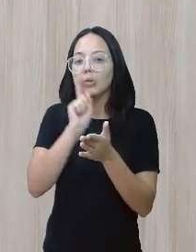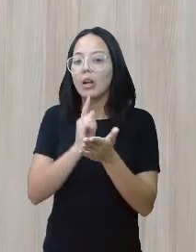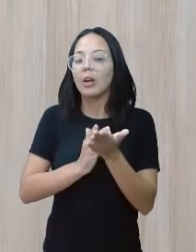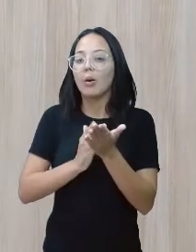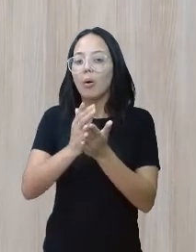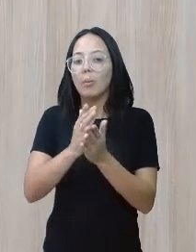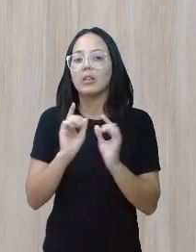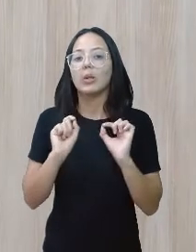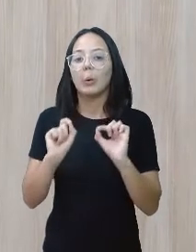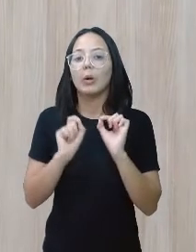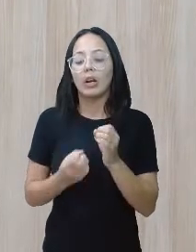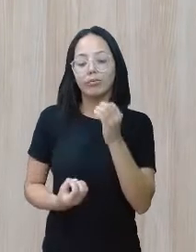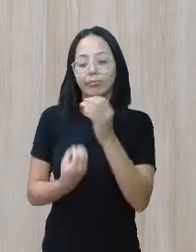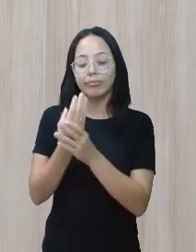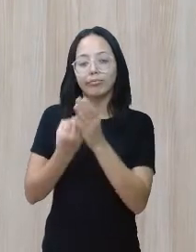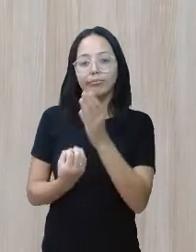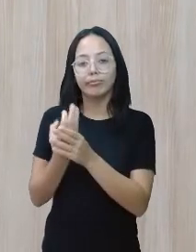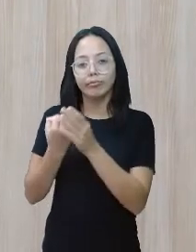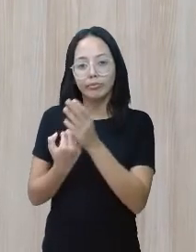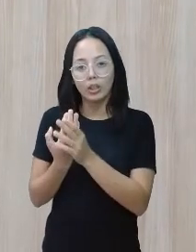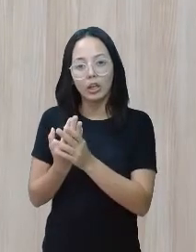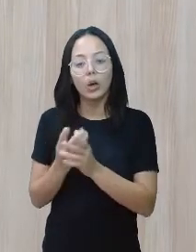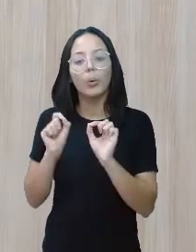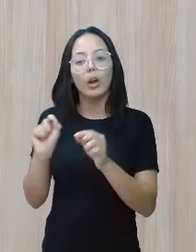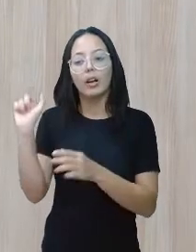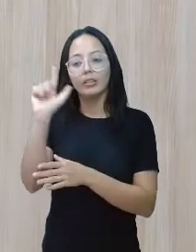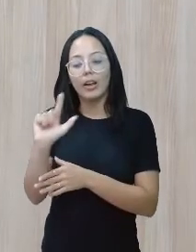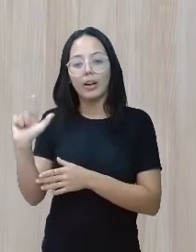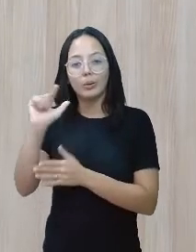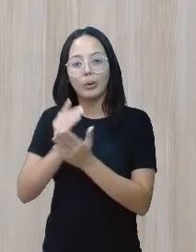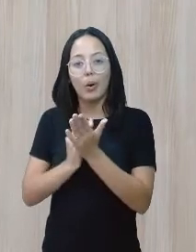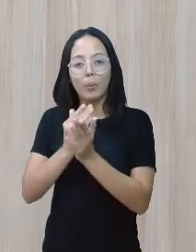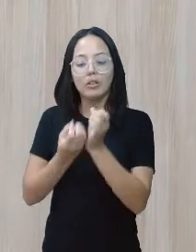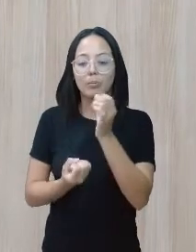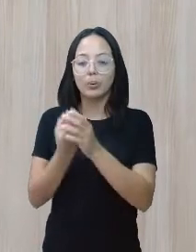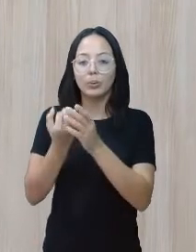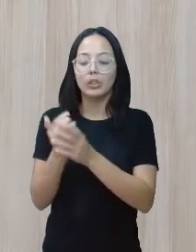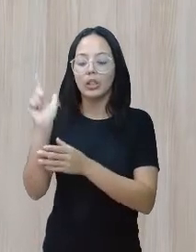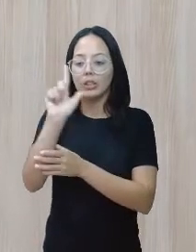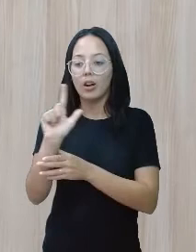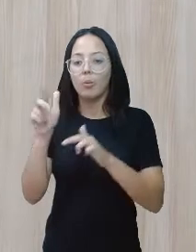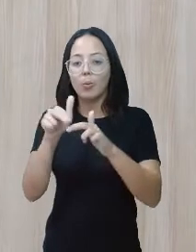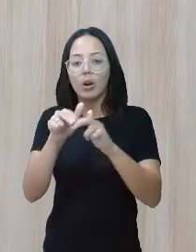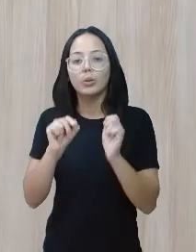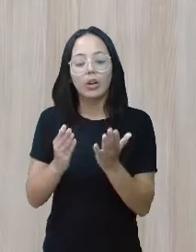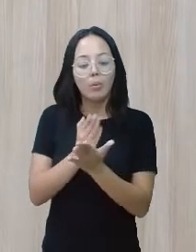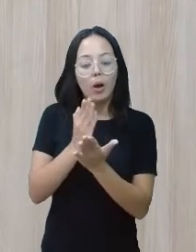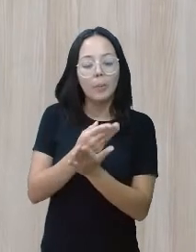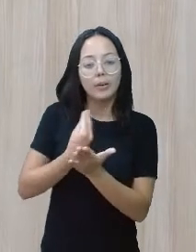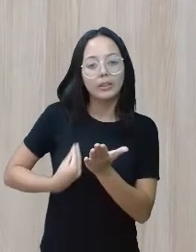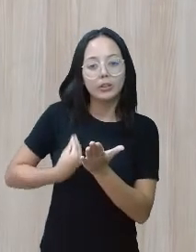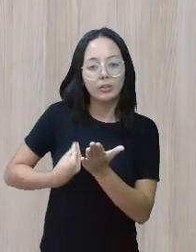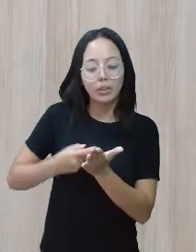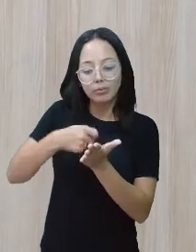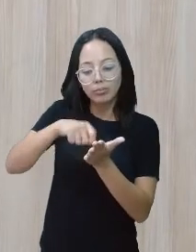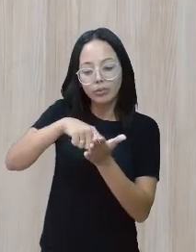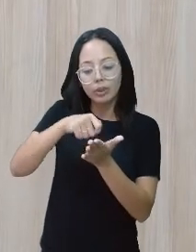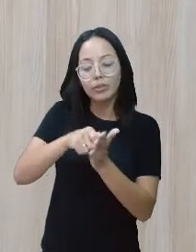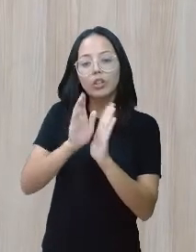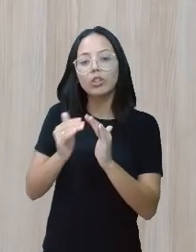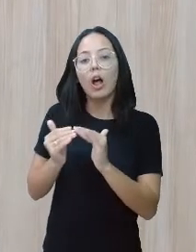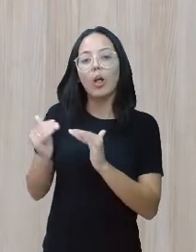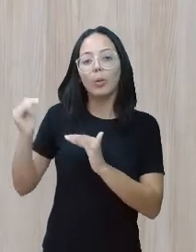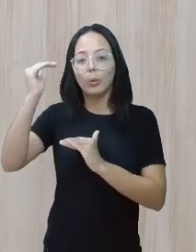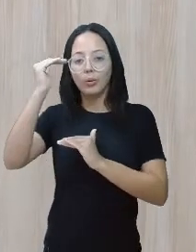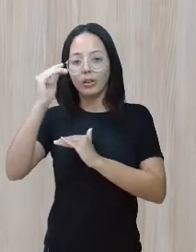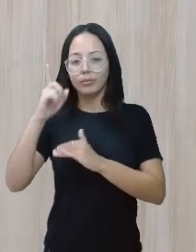passa a produzir literatura, olha só, através de quê? Dos diários em que ela escrevia, já na fase